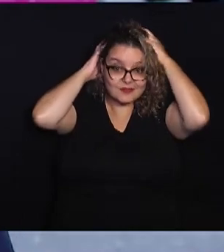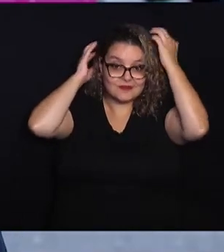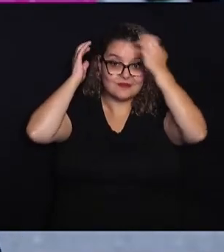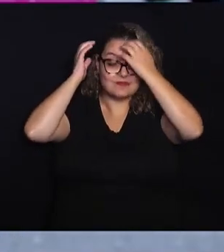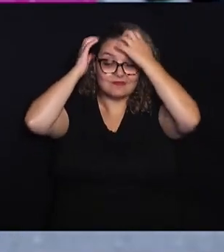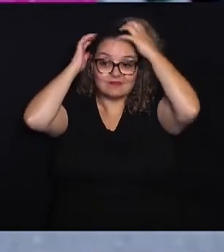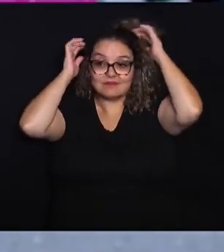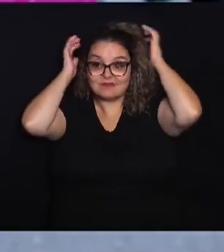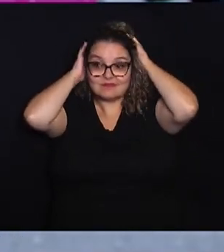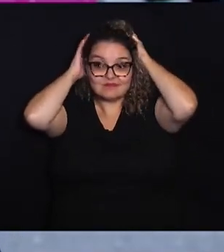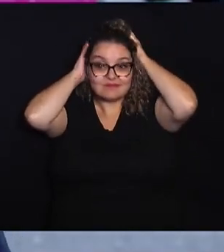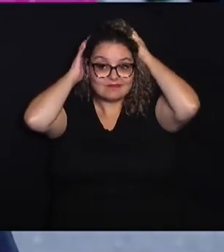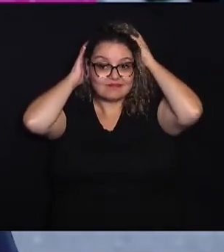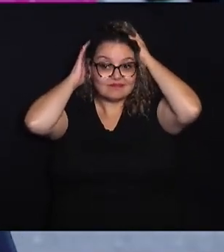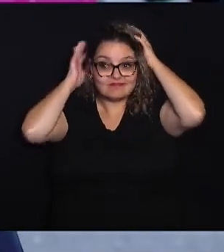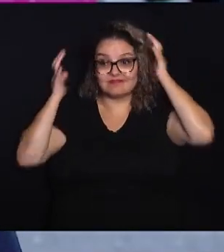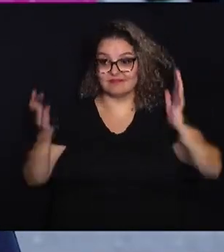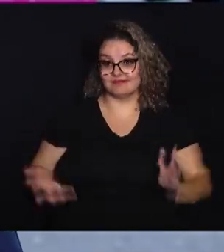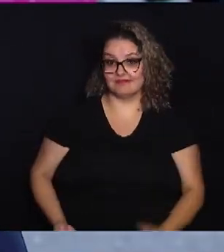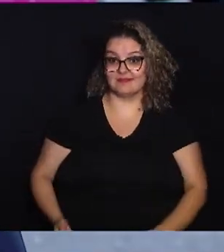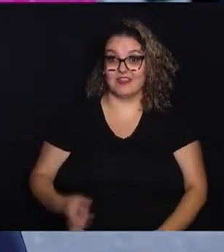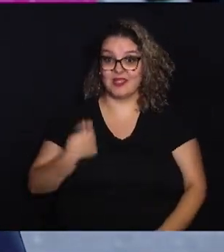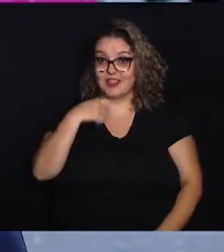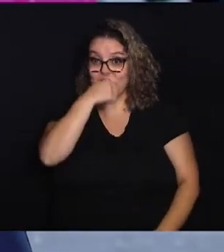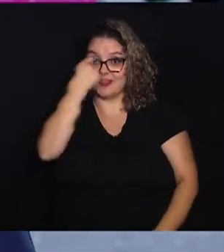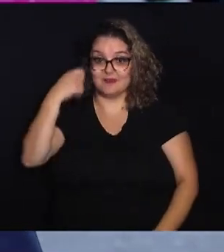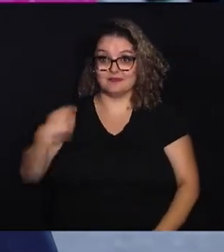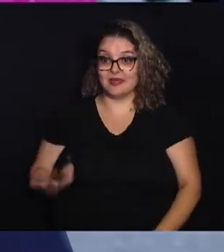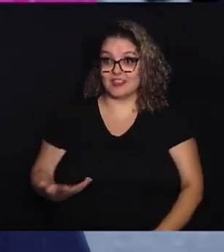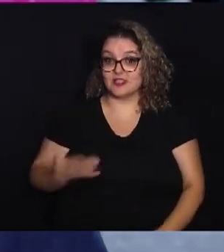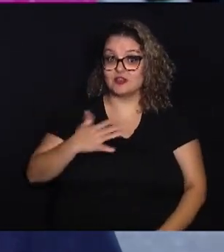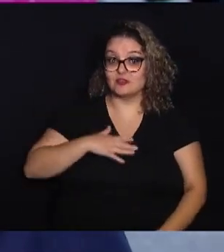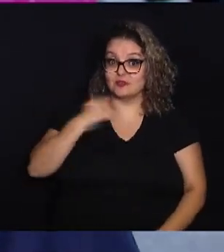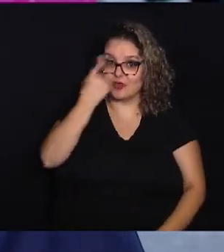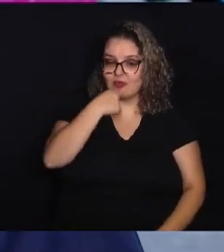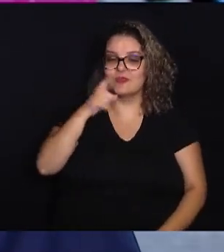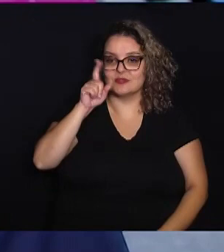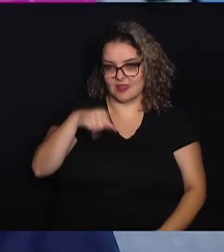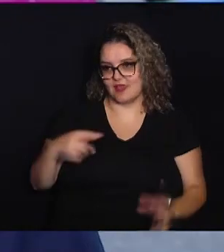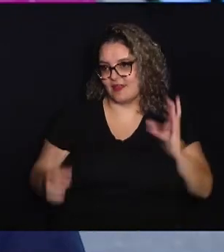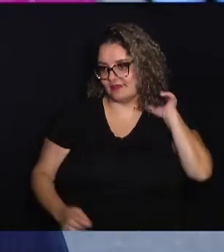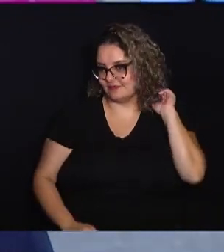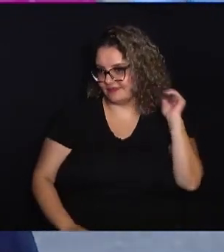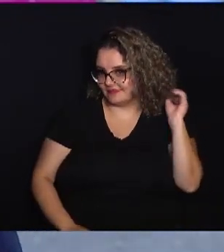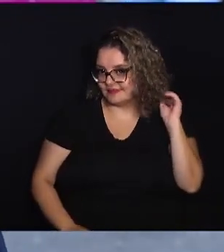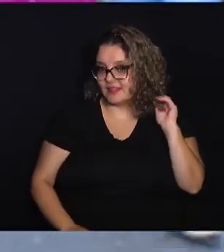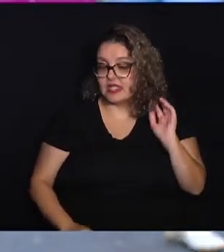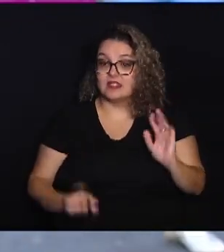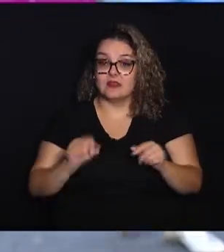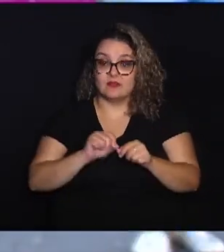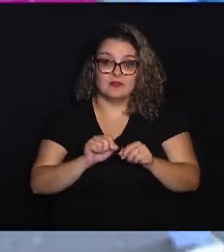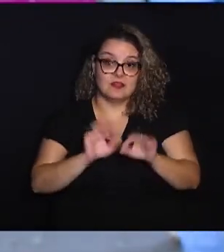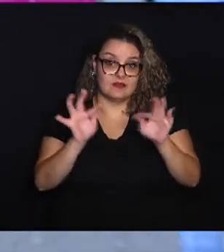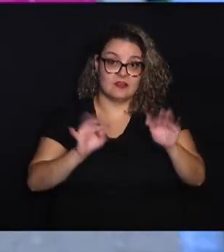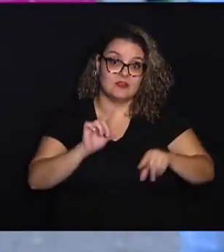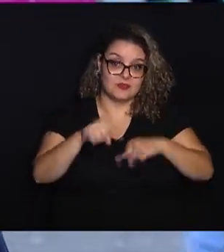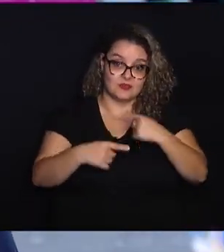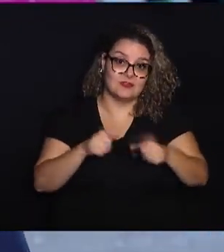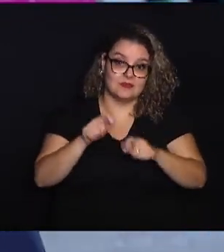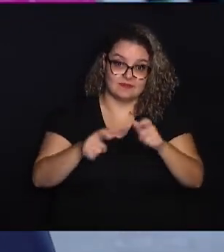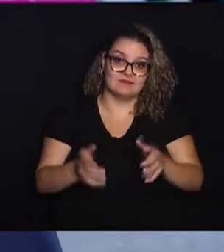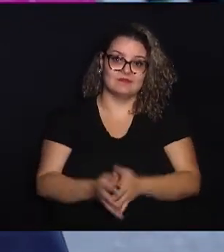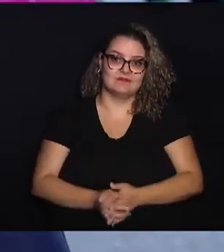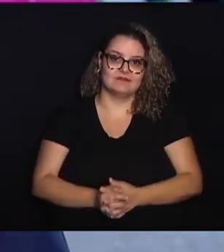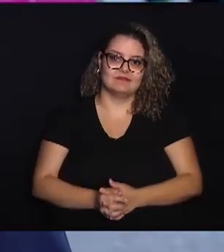cabelo, a maquiagem do meu rosto é o cabelo. Então eu acredito que fazer a felicidade de outra pessoa